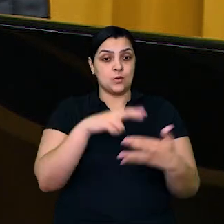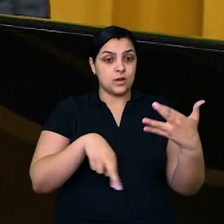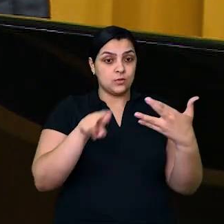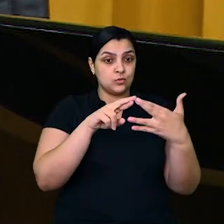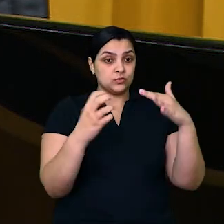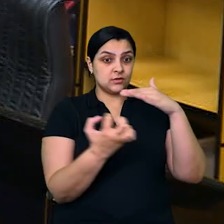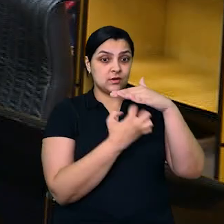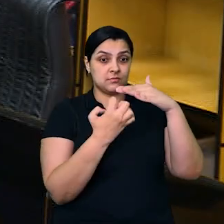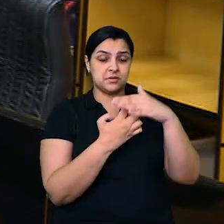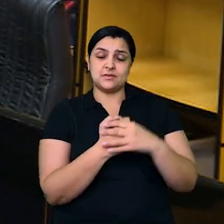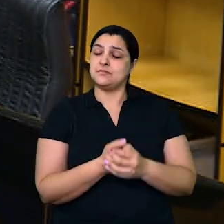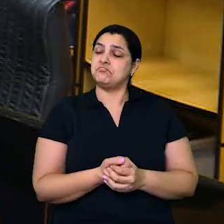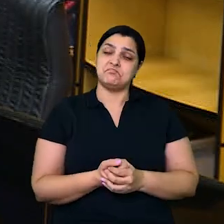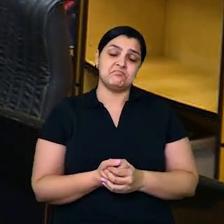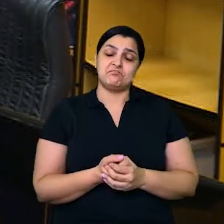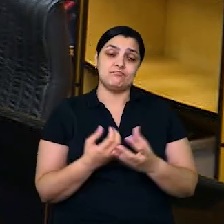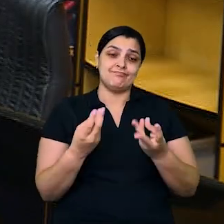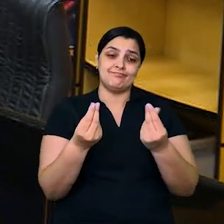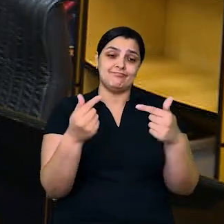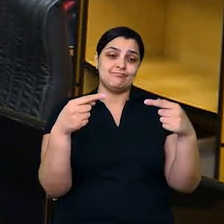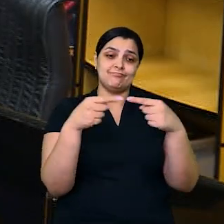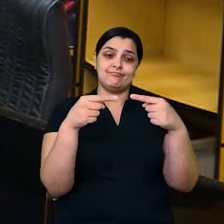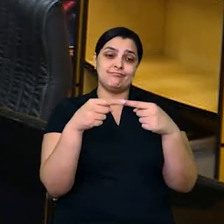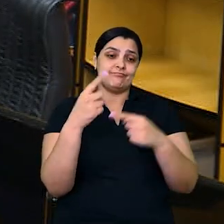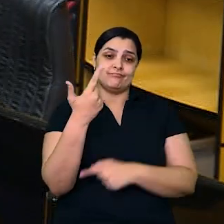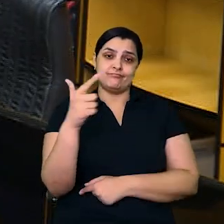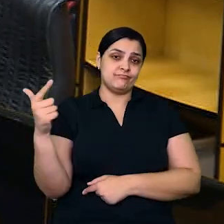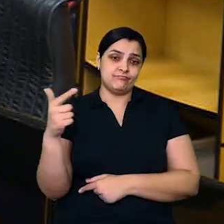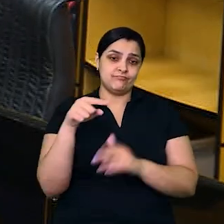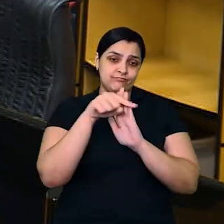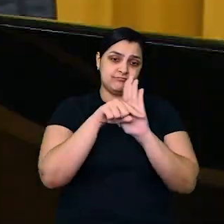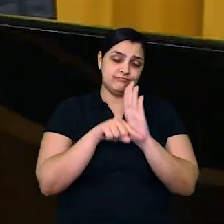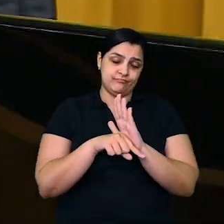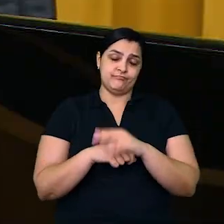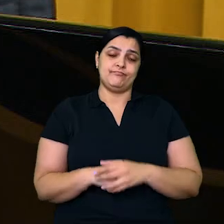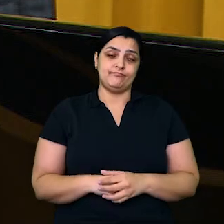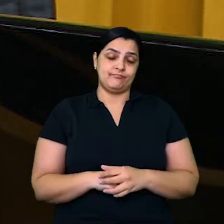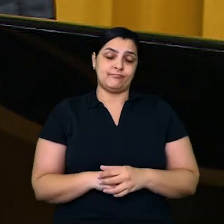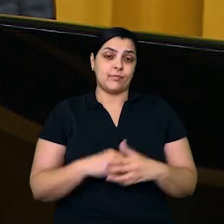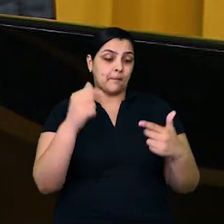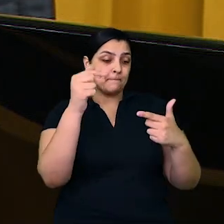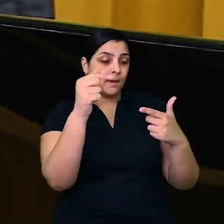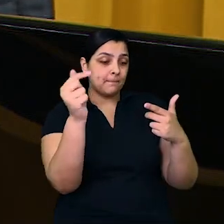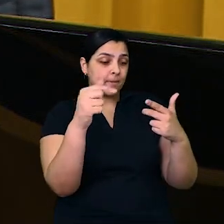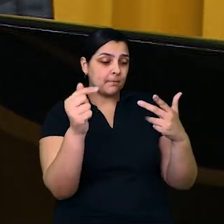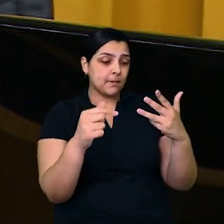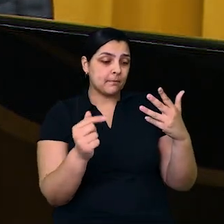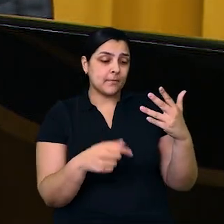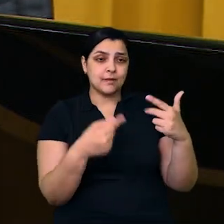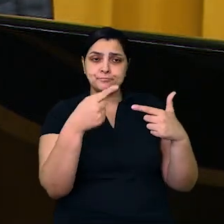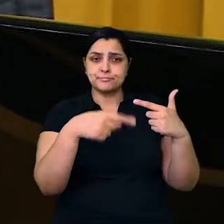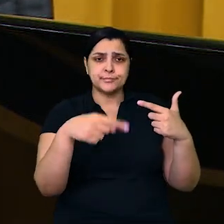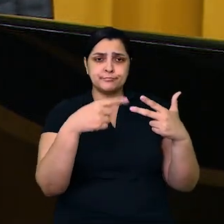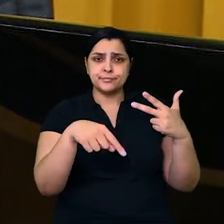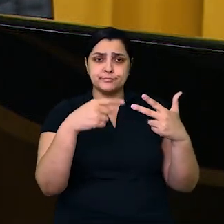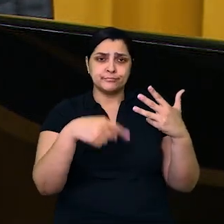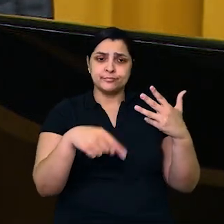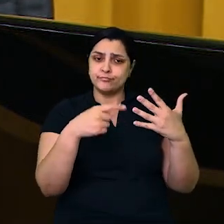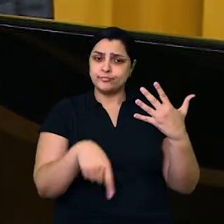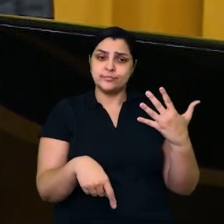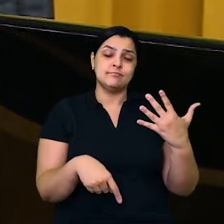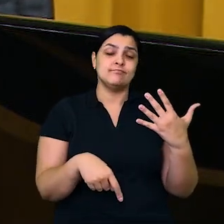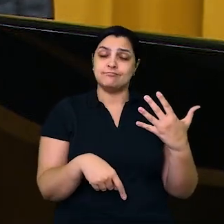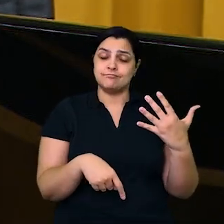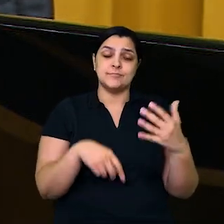apresentado pela empresa não estava qualificado para exame. Isso porque não atendia aos requisitos formais previstos